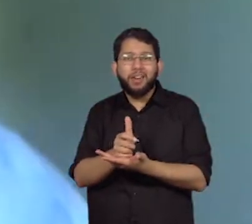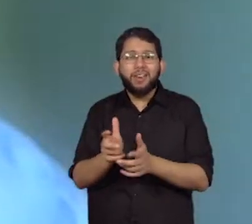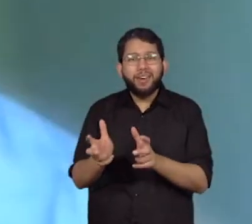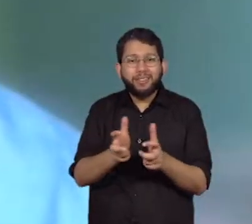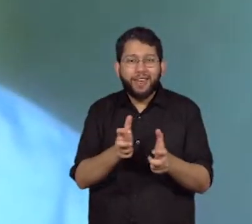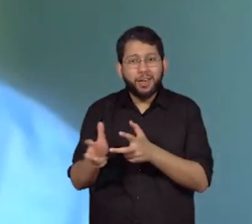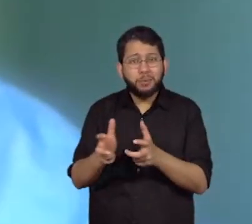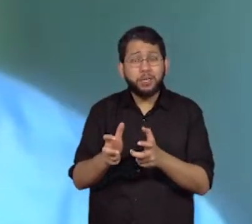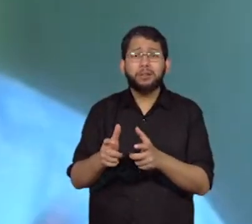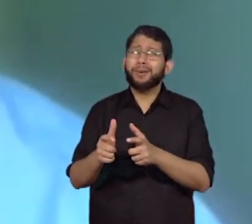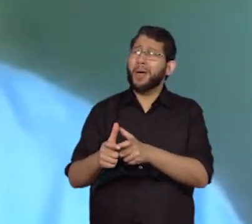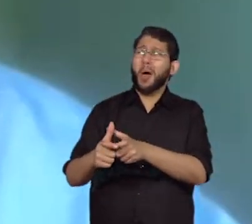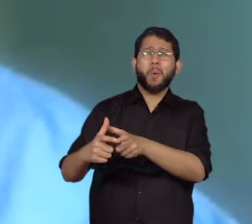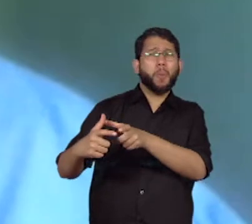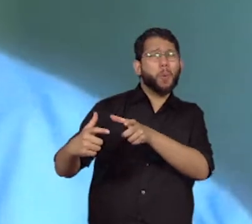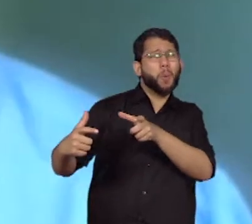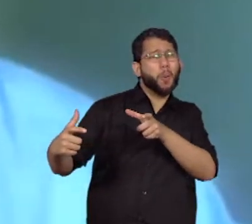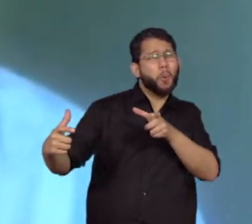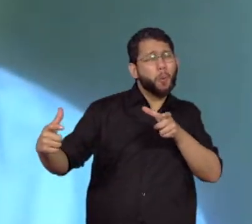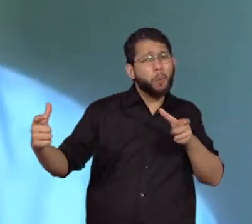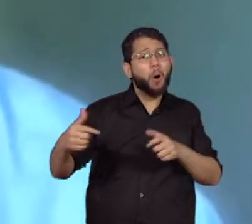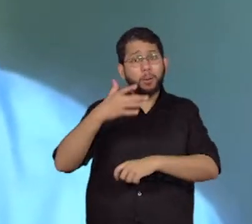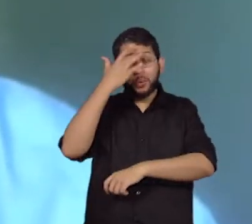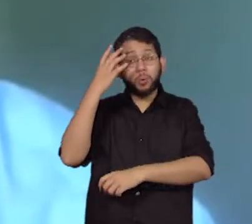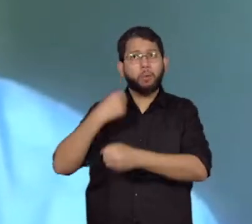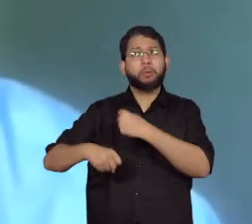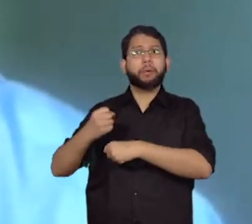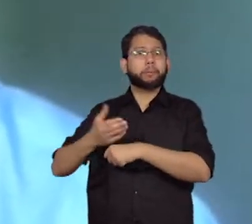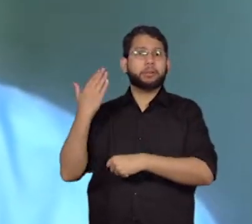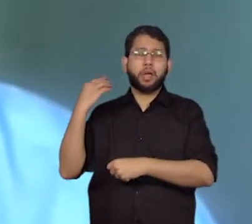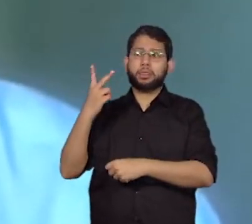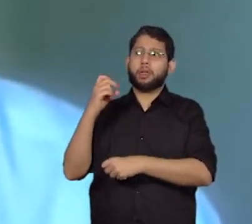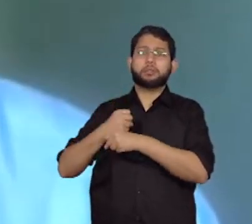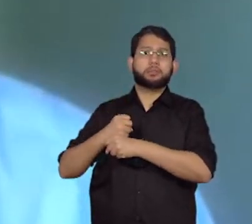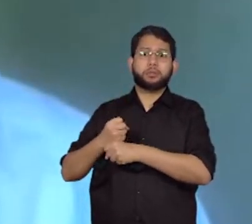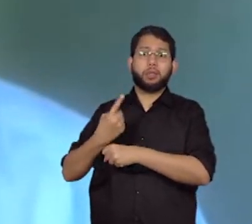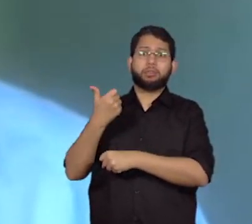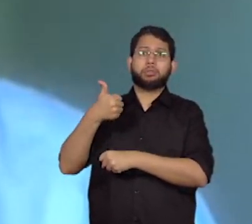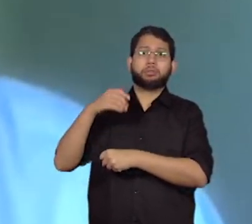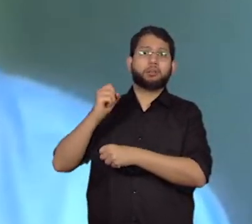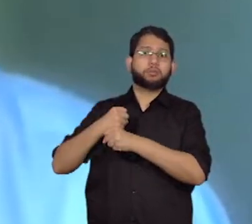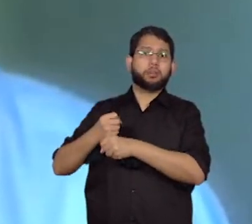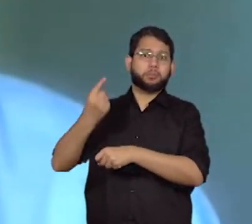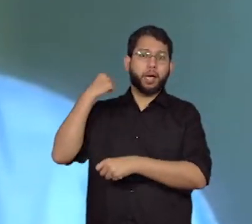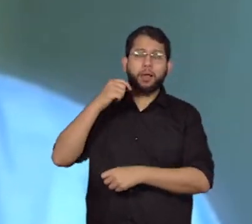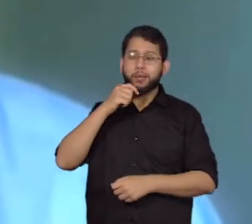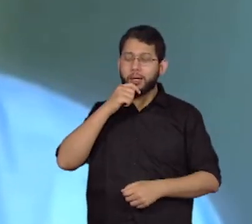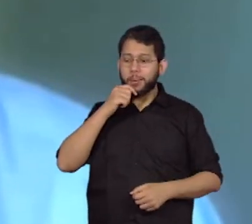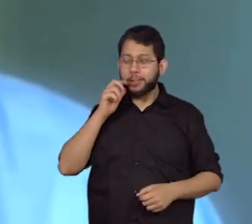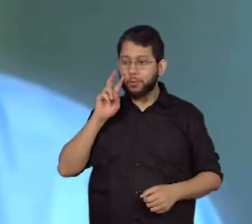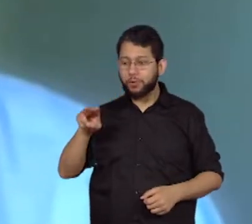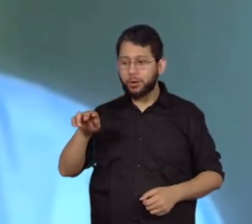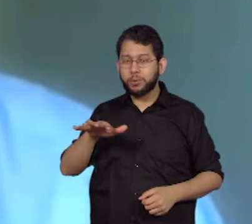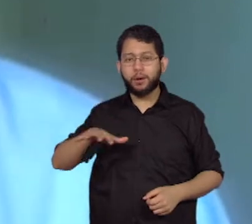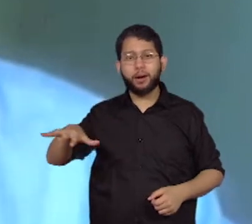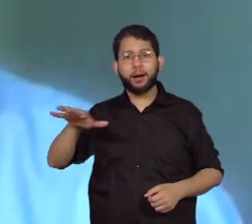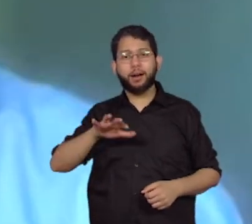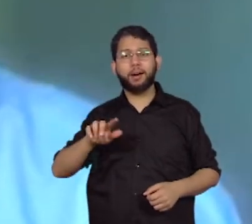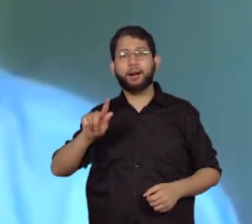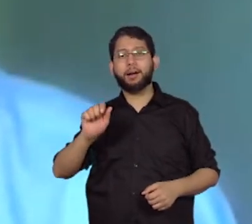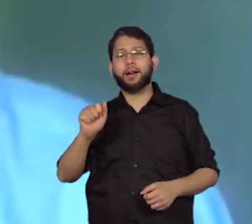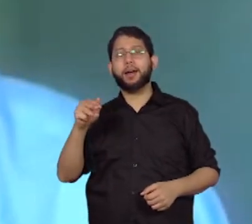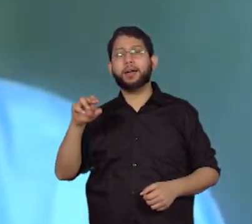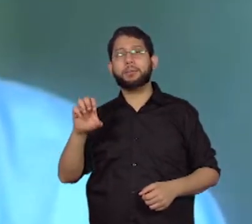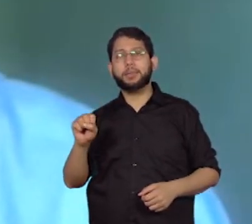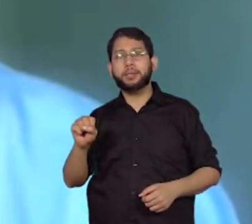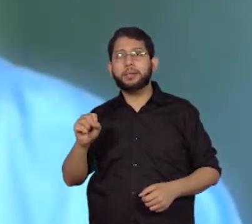ele já é muito grande, sempre foi grande, tem crescido, né, nas últimas décadas, só que eu ainda vejo a indústria de games, os